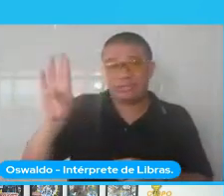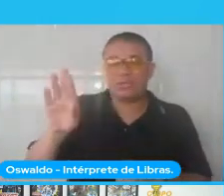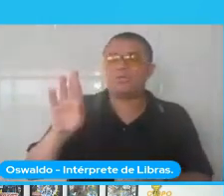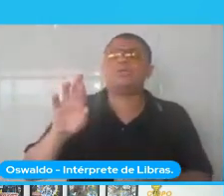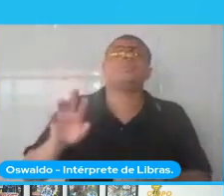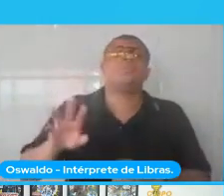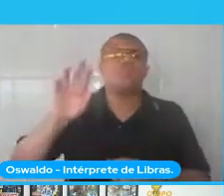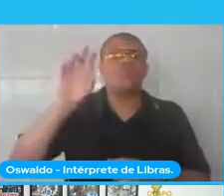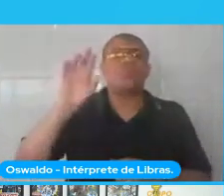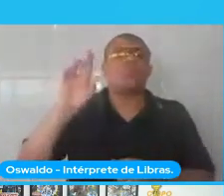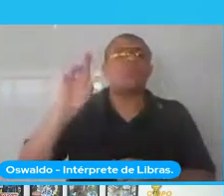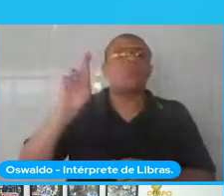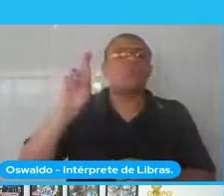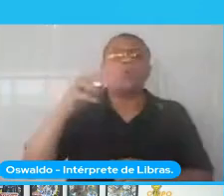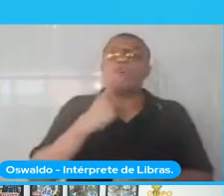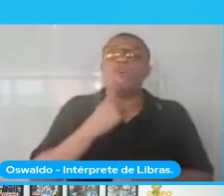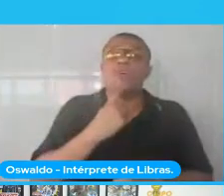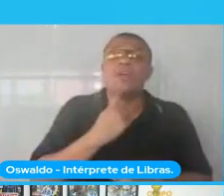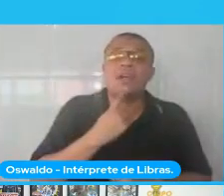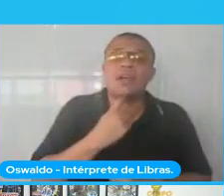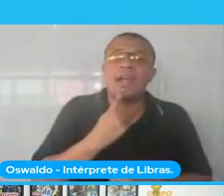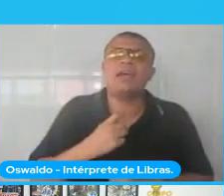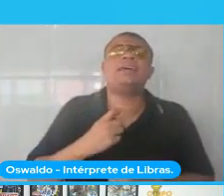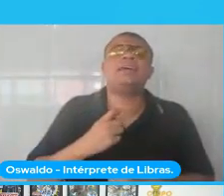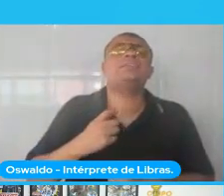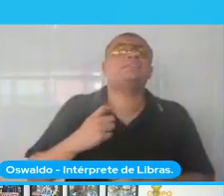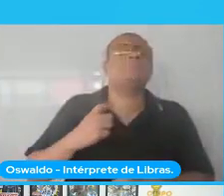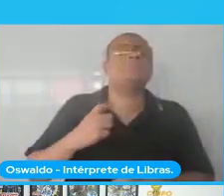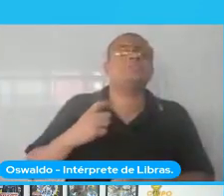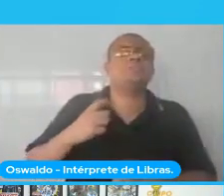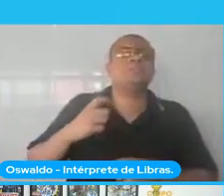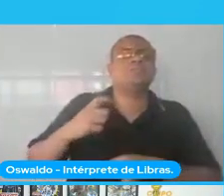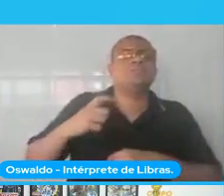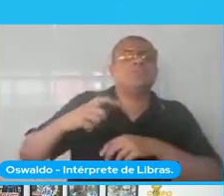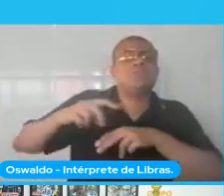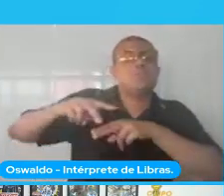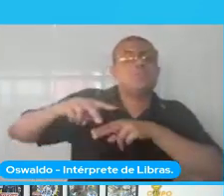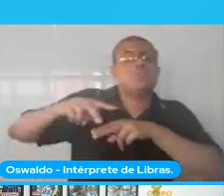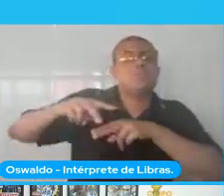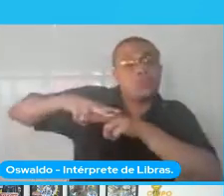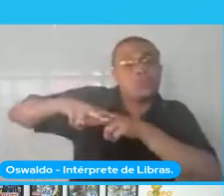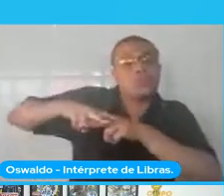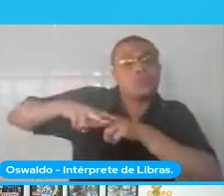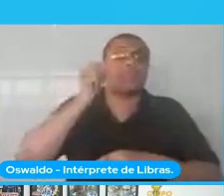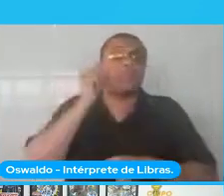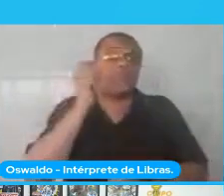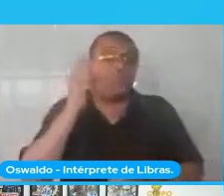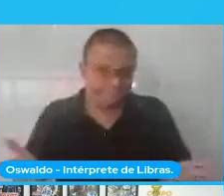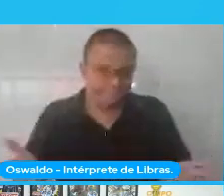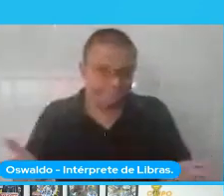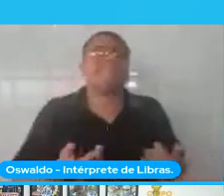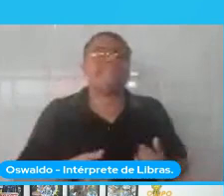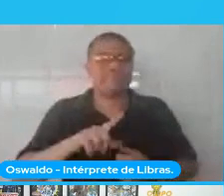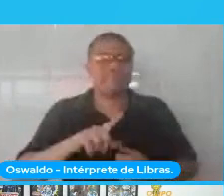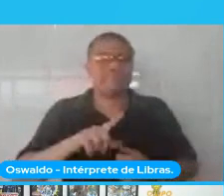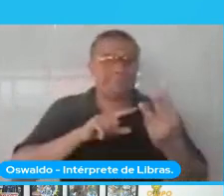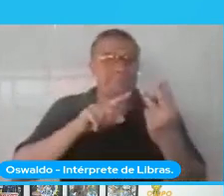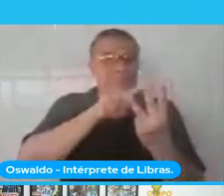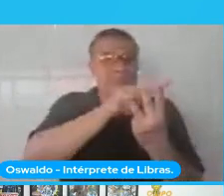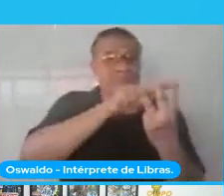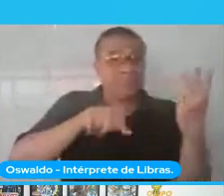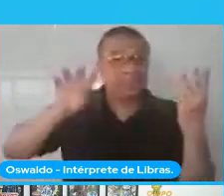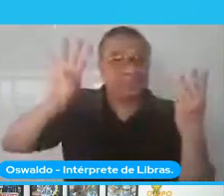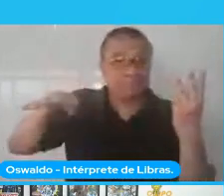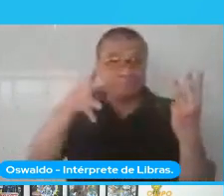então vermelho verde e azul esses três canais de cores eles vão gerar três matrizes diferentes